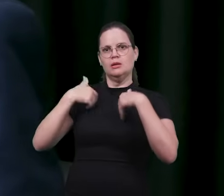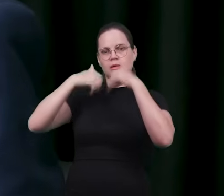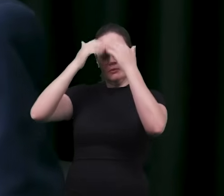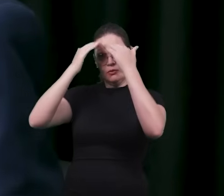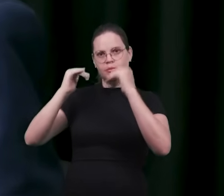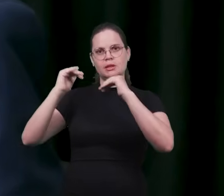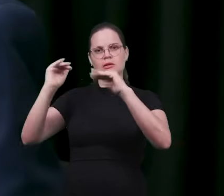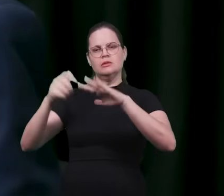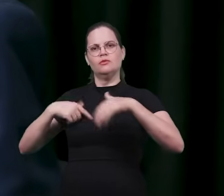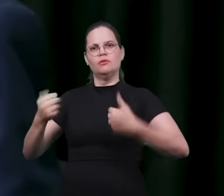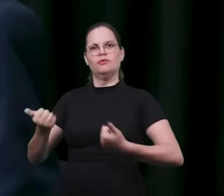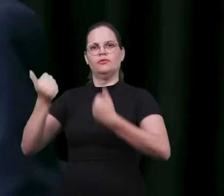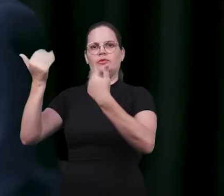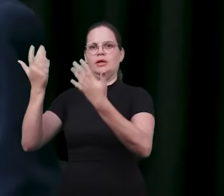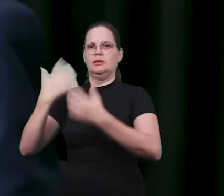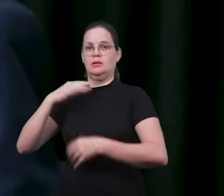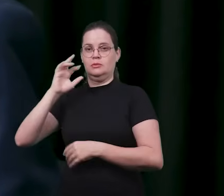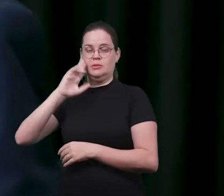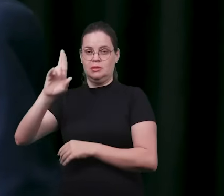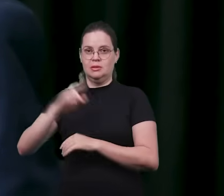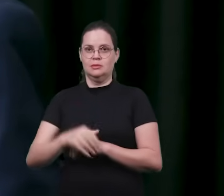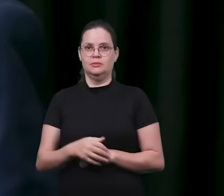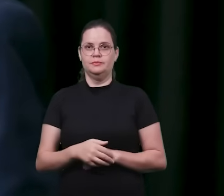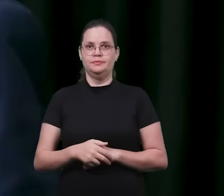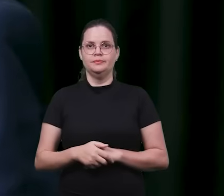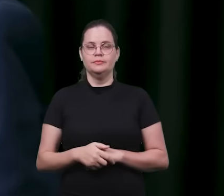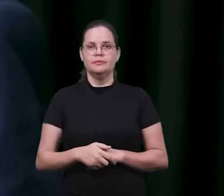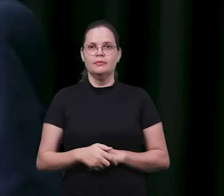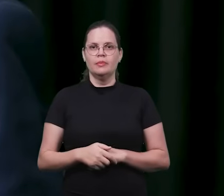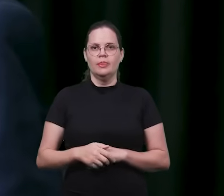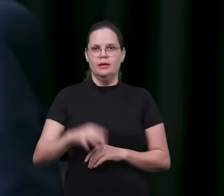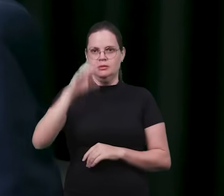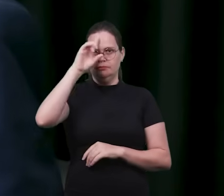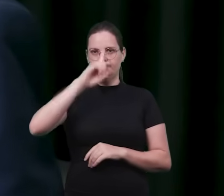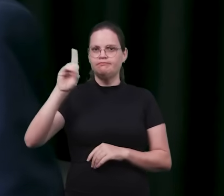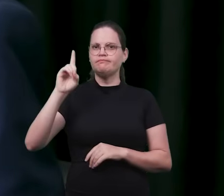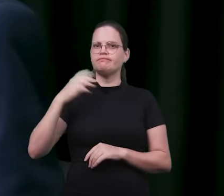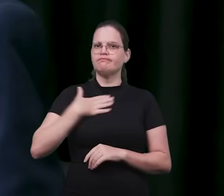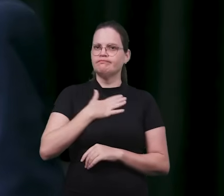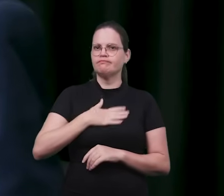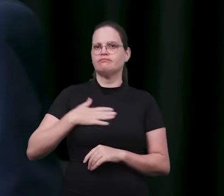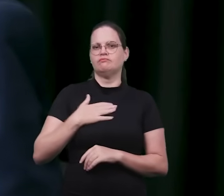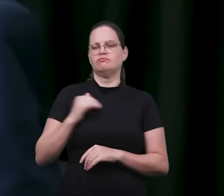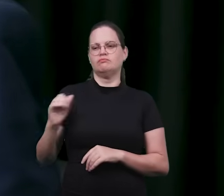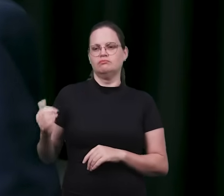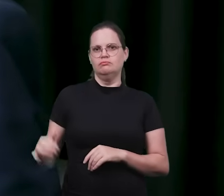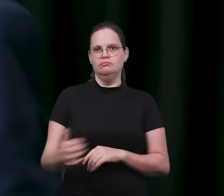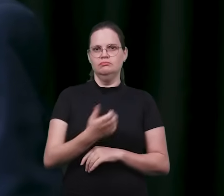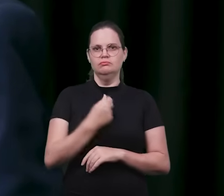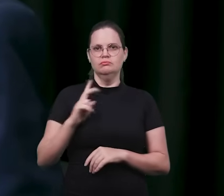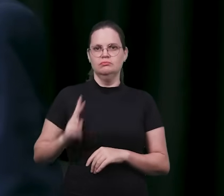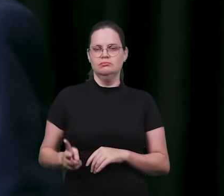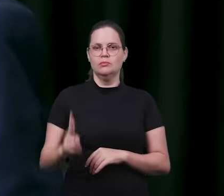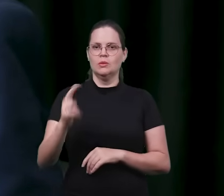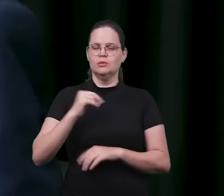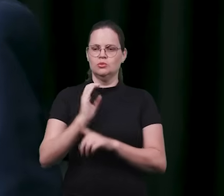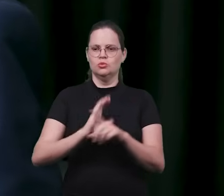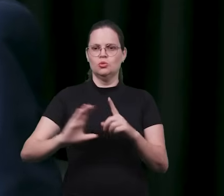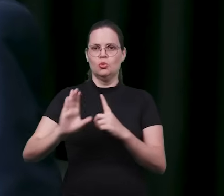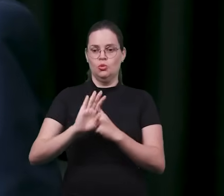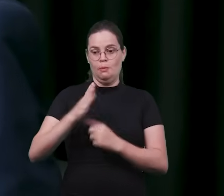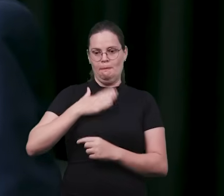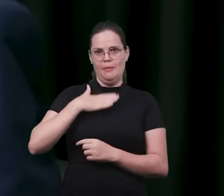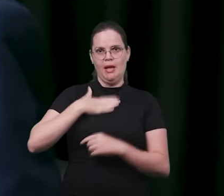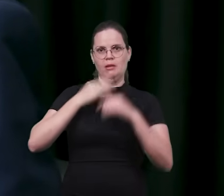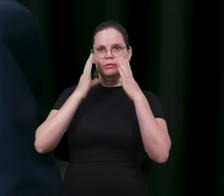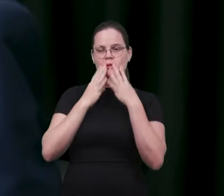tem nos dado, né? Então, e o Senhor valoriza isso, essa adoração contínua, esse culto contínuo, né?